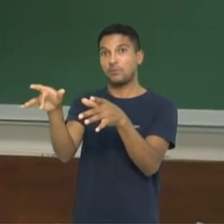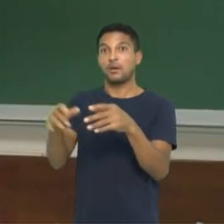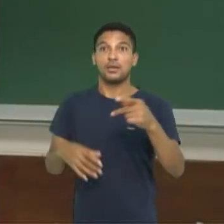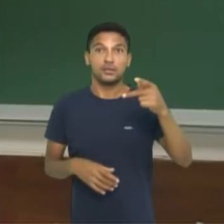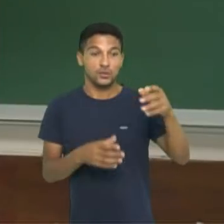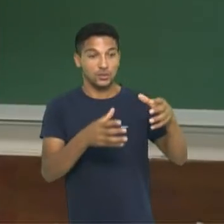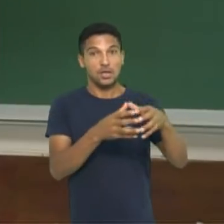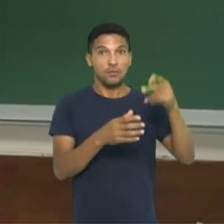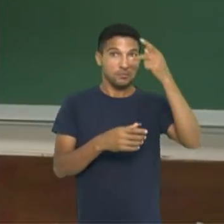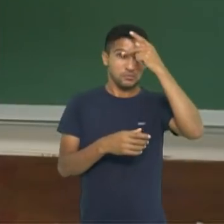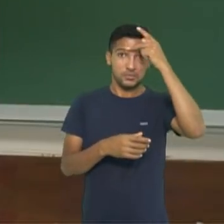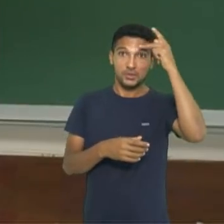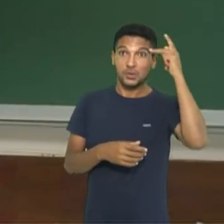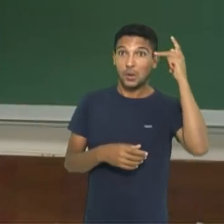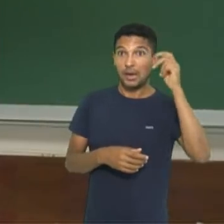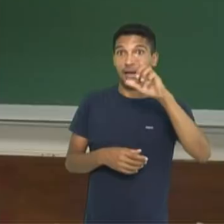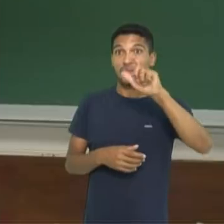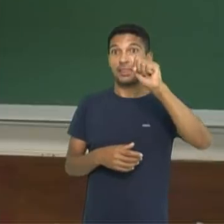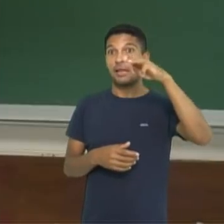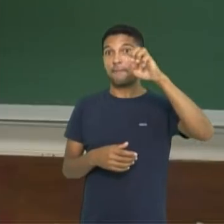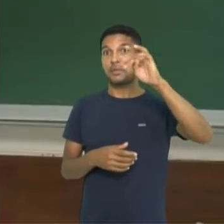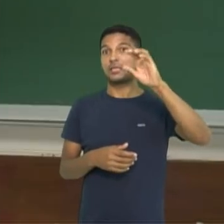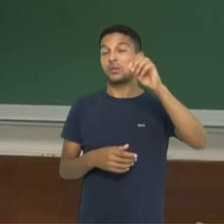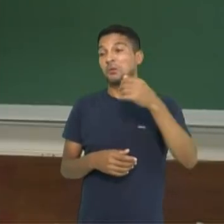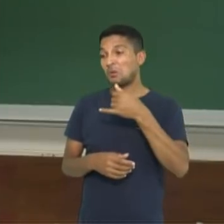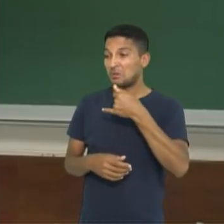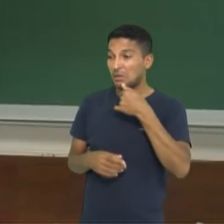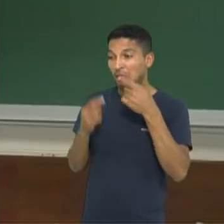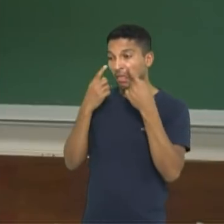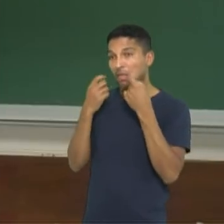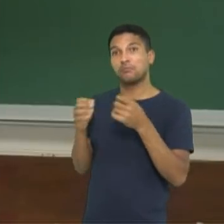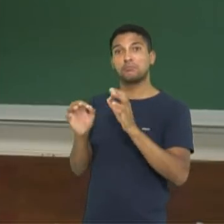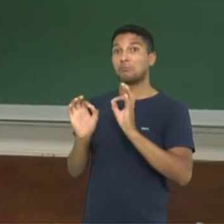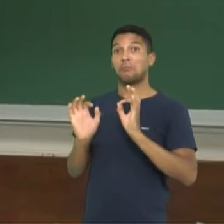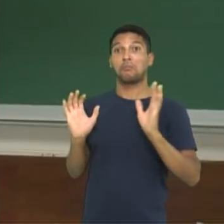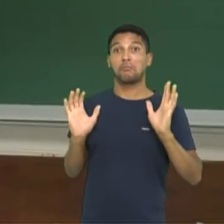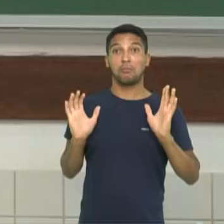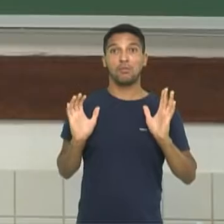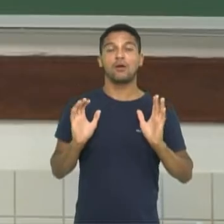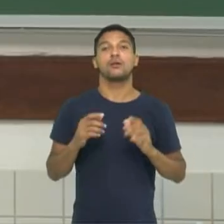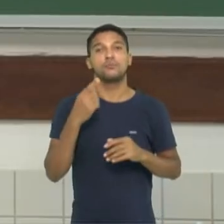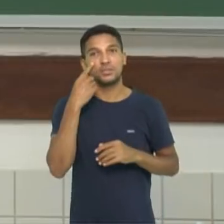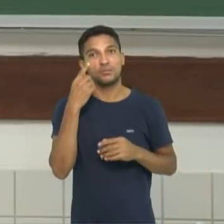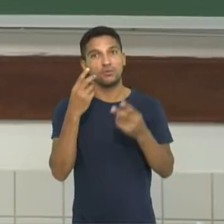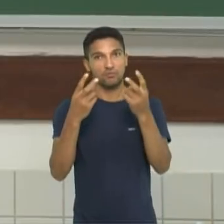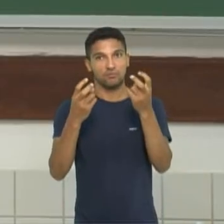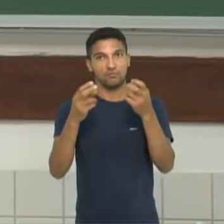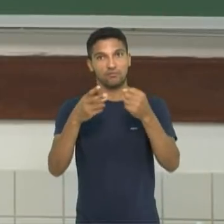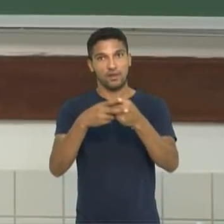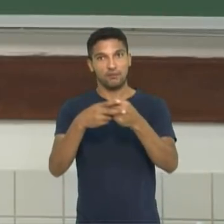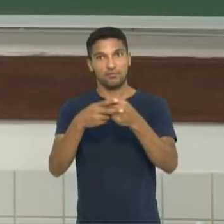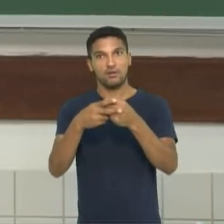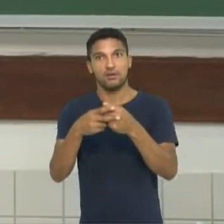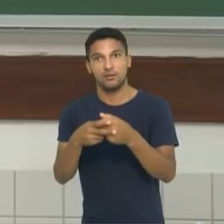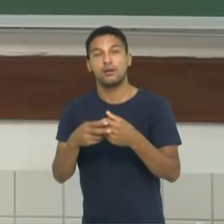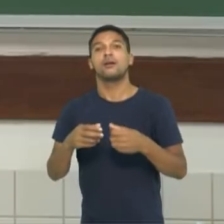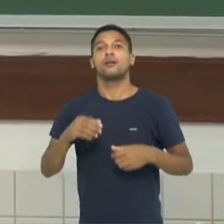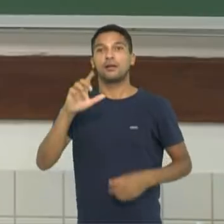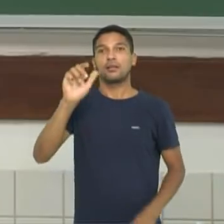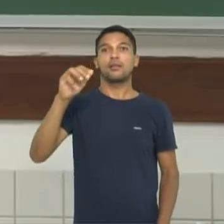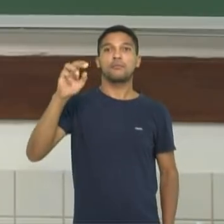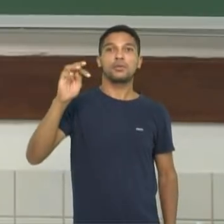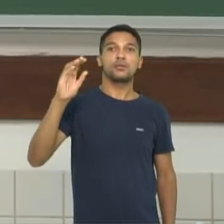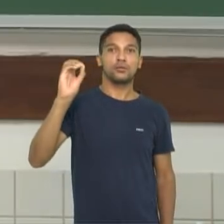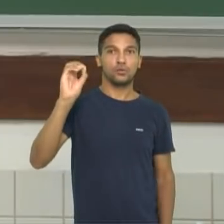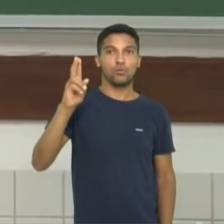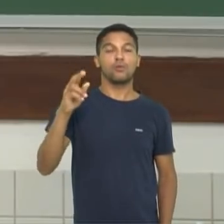ver se vocês estão captando o que é período simples, o que é período composto? A gente só vai saber praticando, pessoal. Então, vamos tentar fazer esse exercício